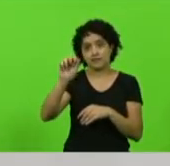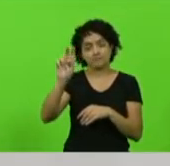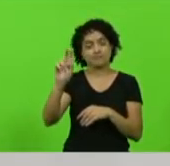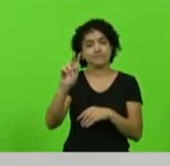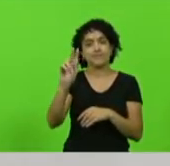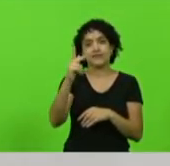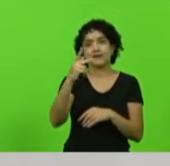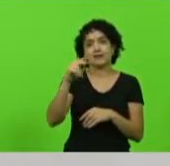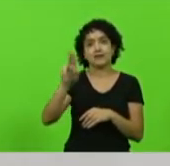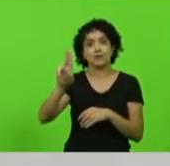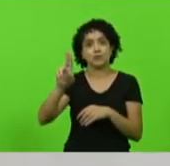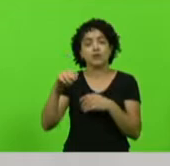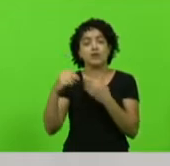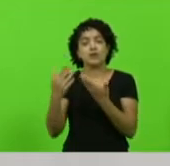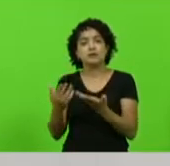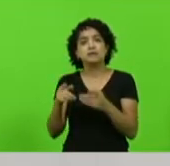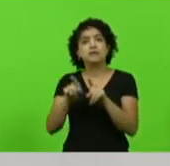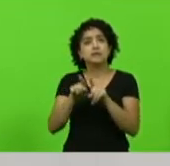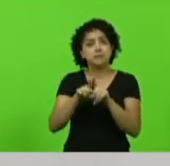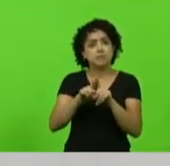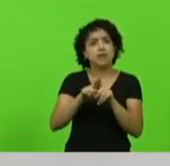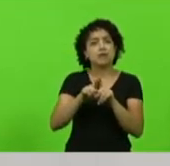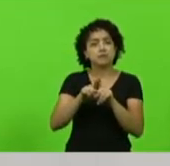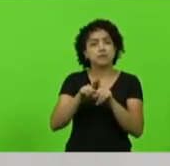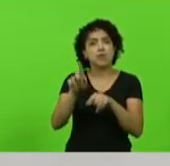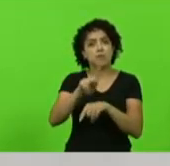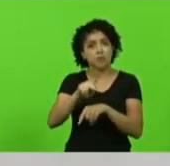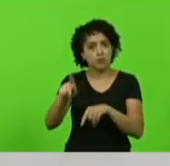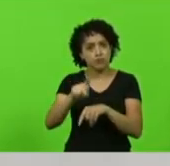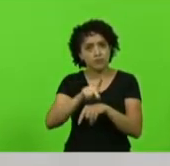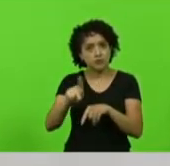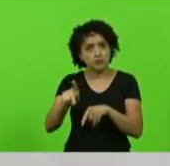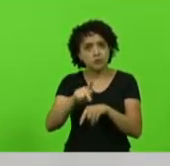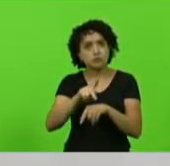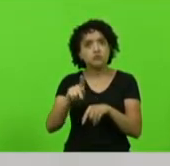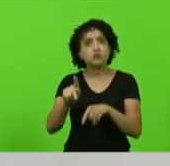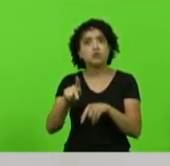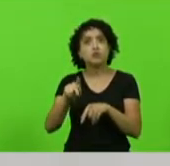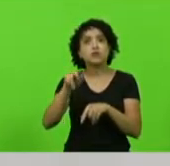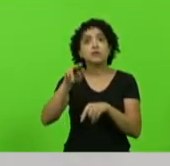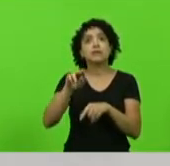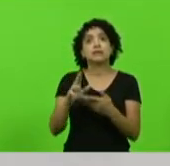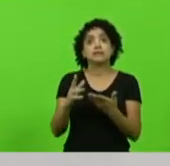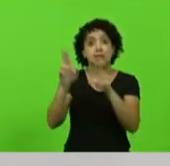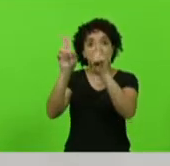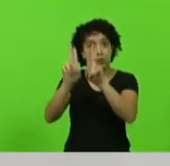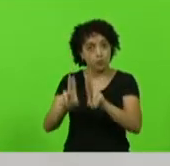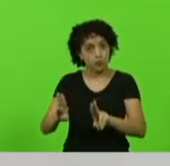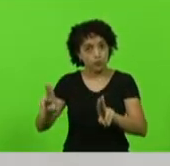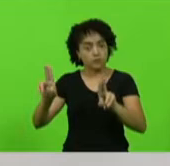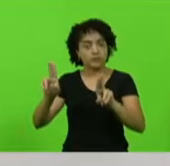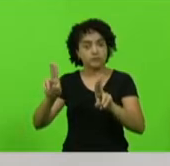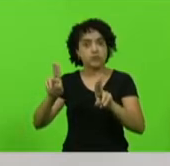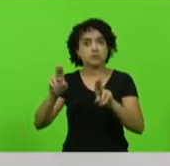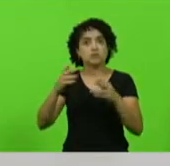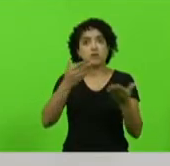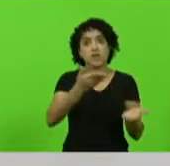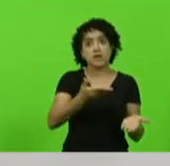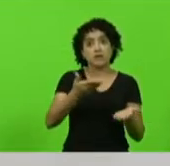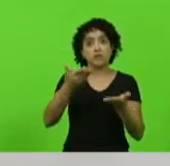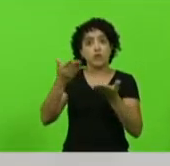Além de professor da UFSC, Dr. Felipe Felício foi cirurgião convidado em Dubai, Abu